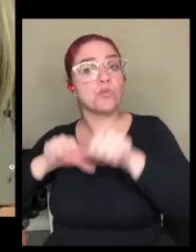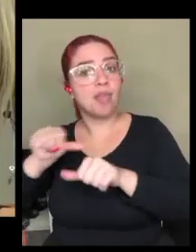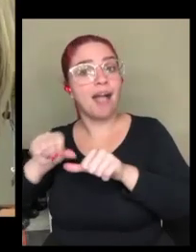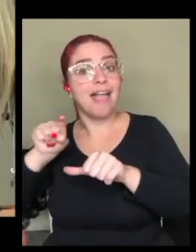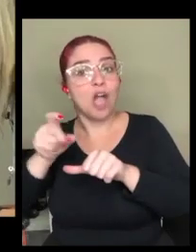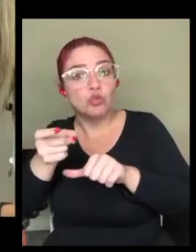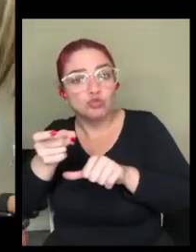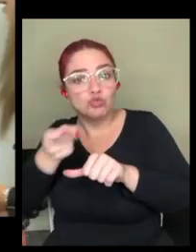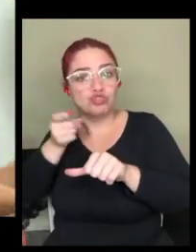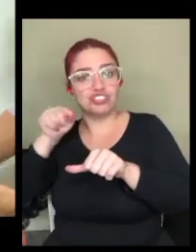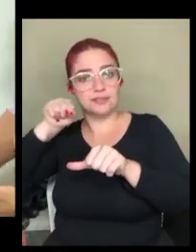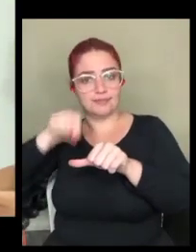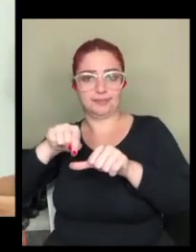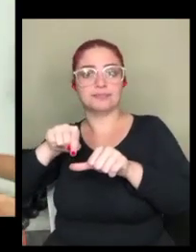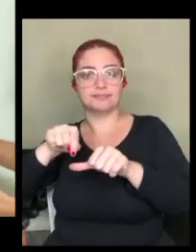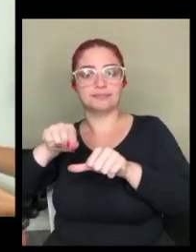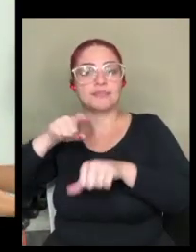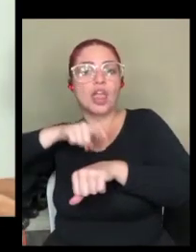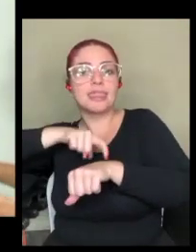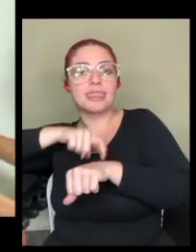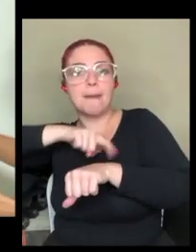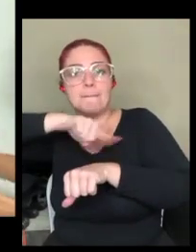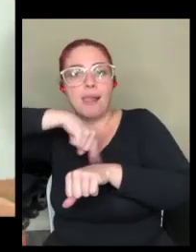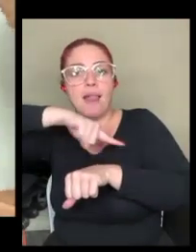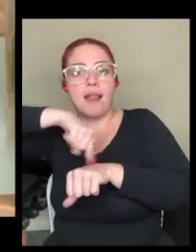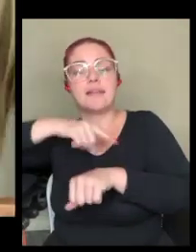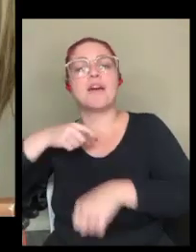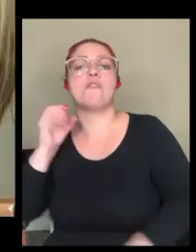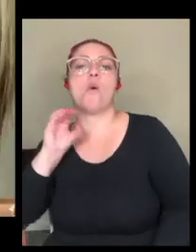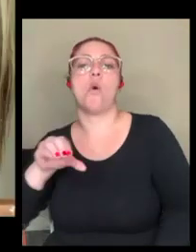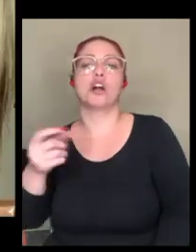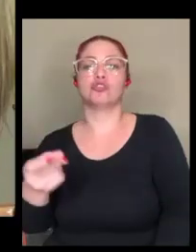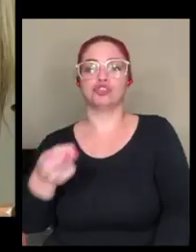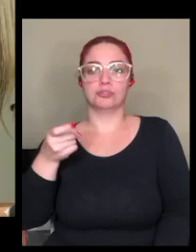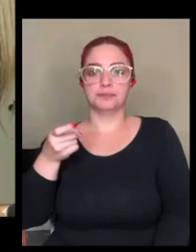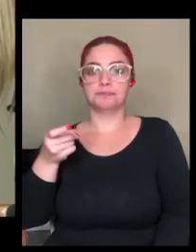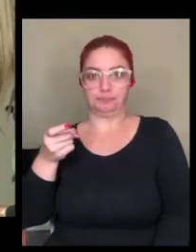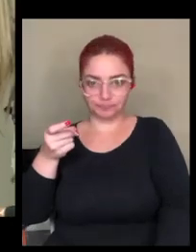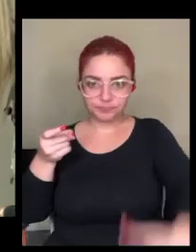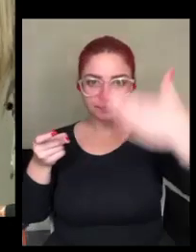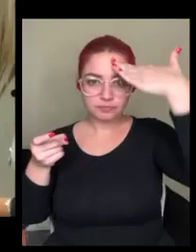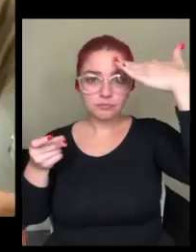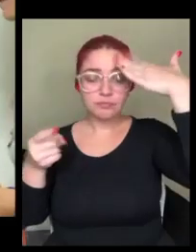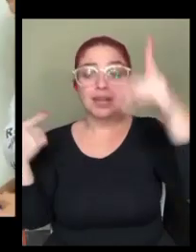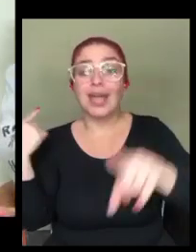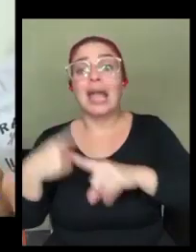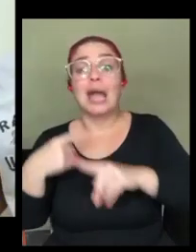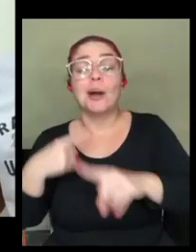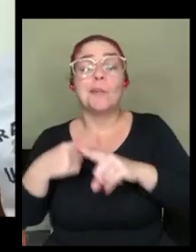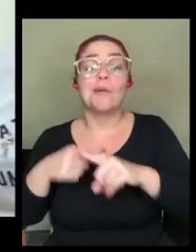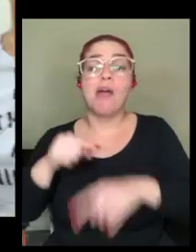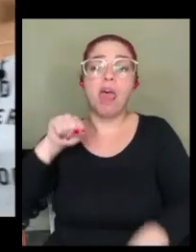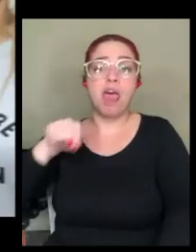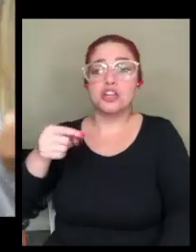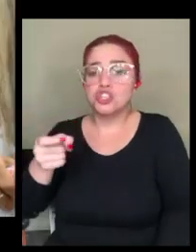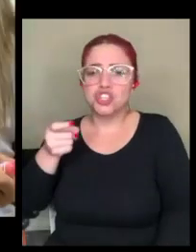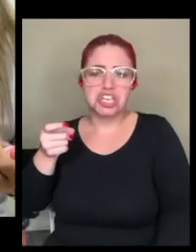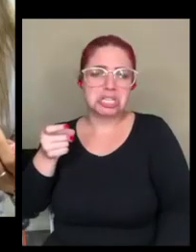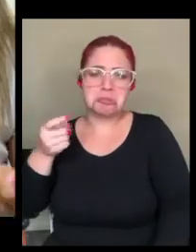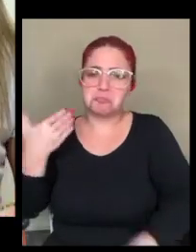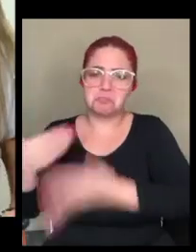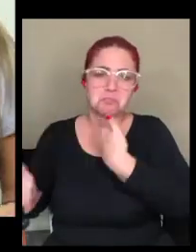variável nessa expressão vai ser o tempo. Então, aqui eu vou colocar X, porque daí eu